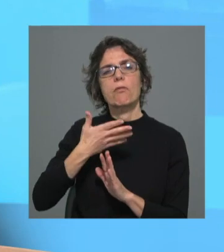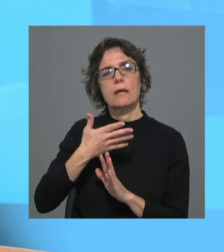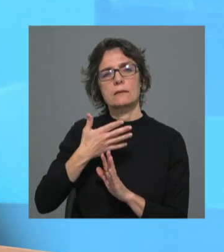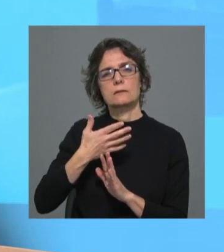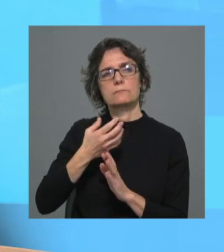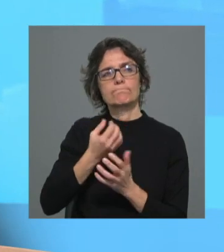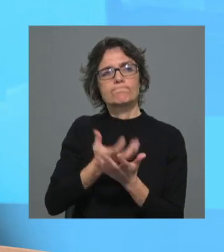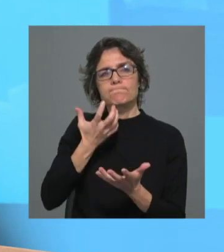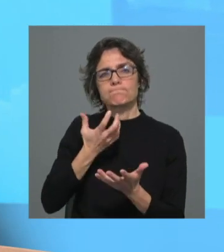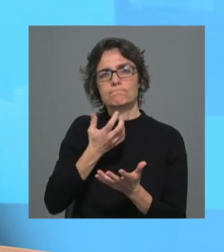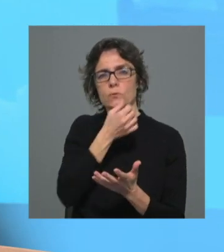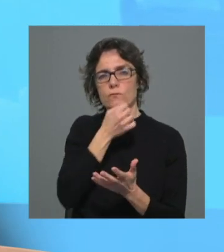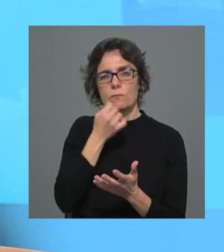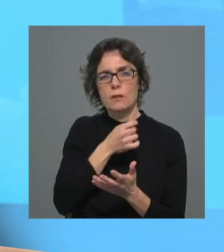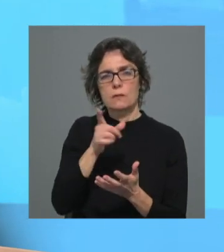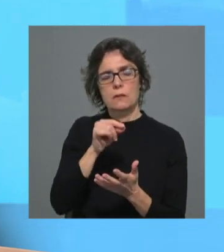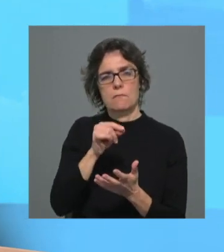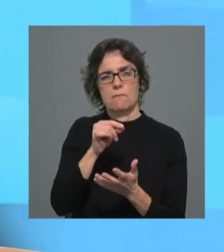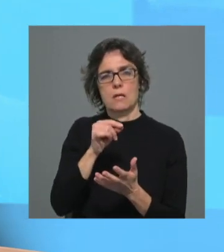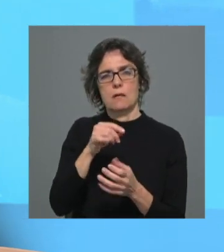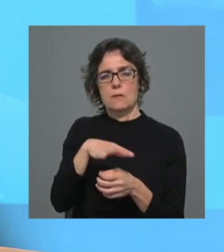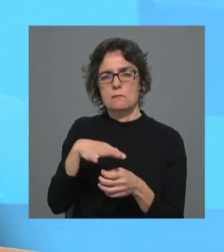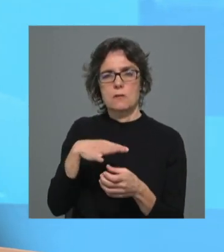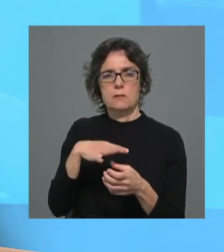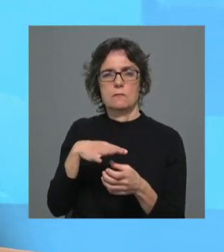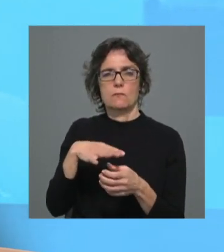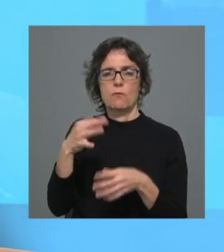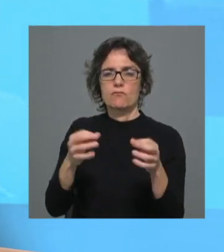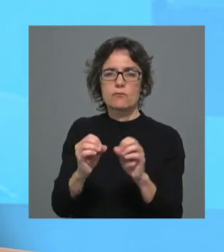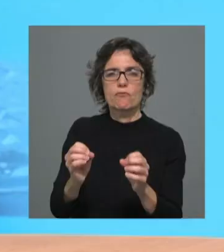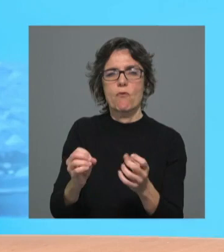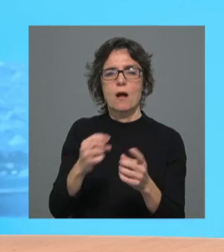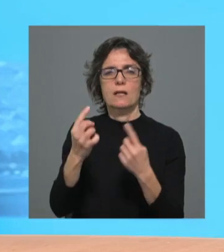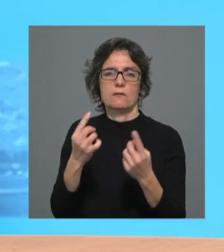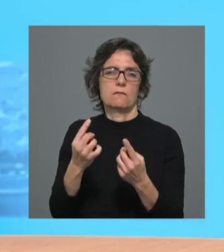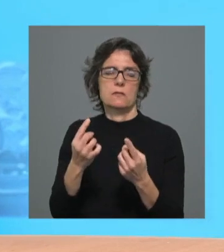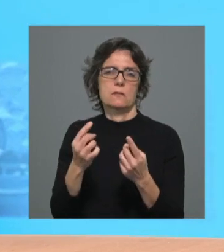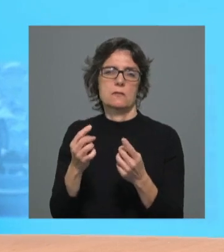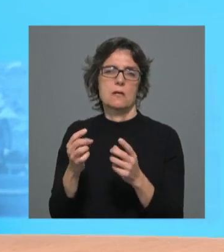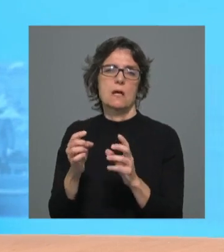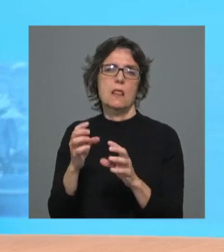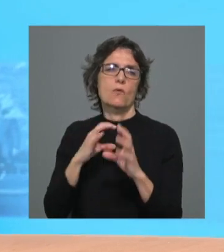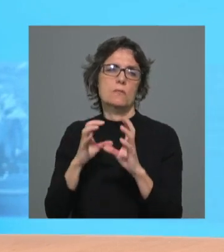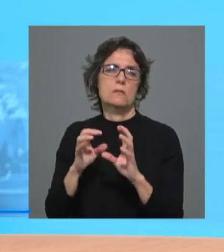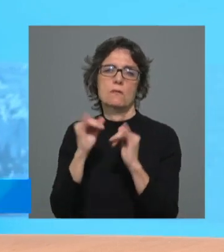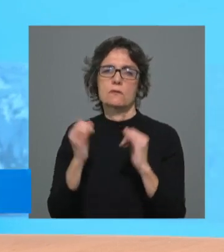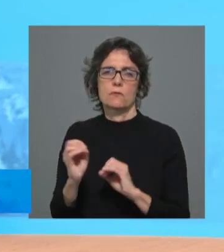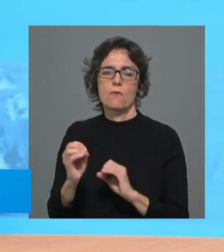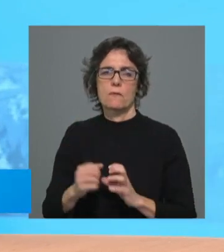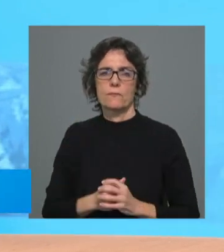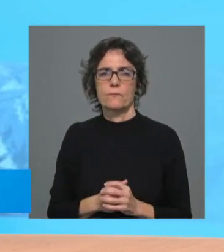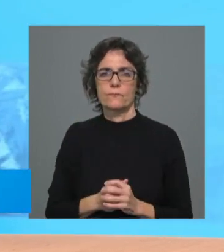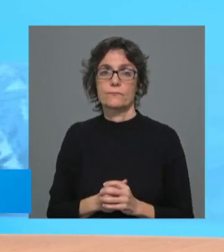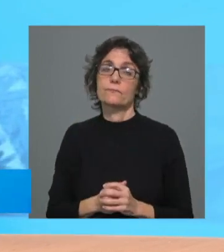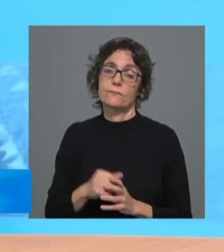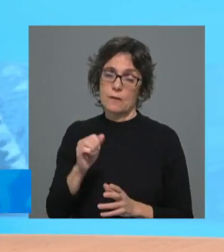e a situações de injustiça que habitualmente são ocultadas nas agendas internacionais da comunicação. Sim, eu começaria por